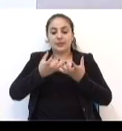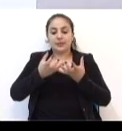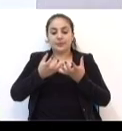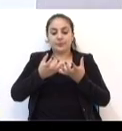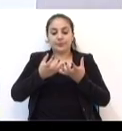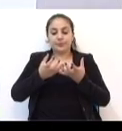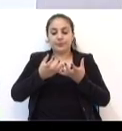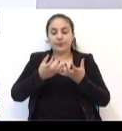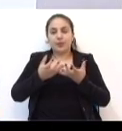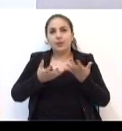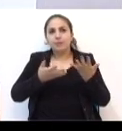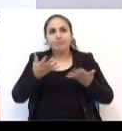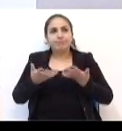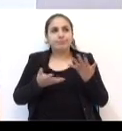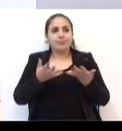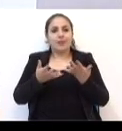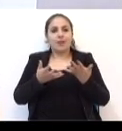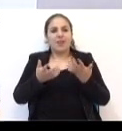se